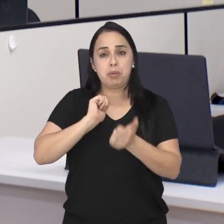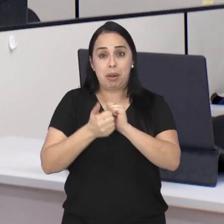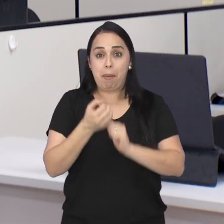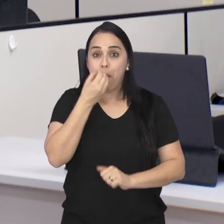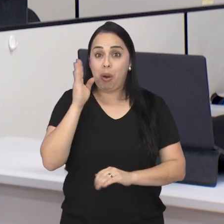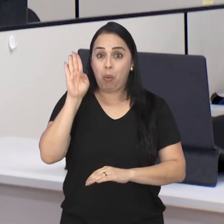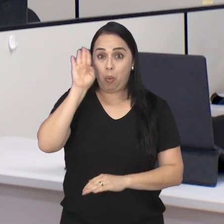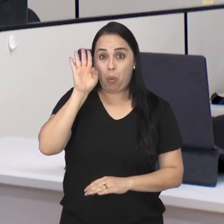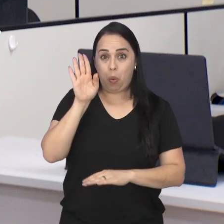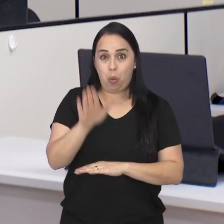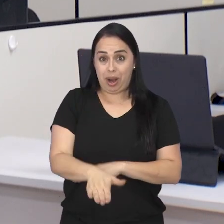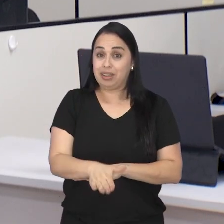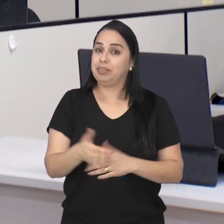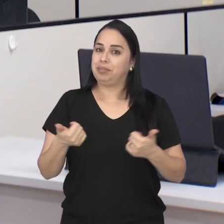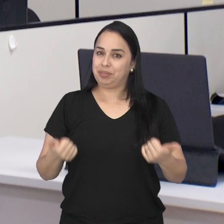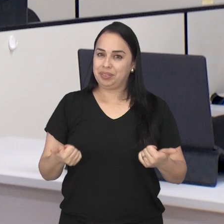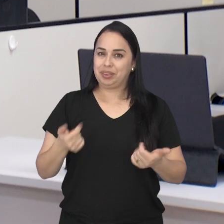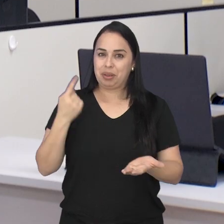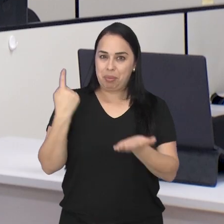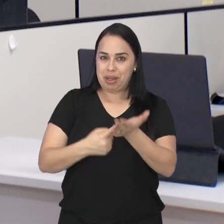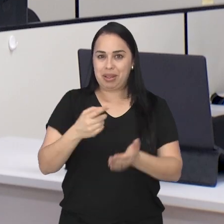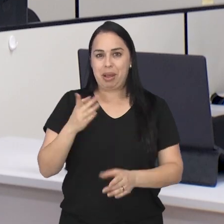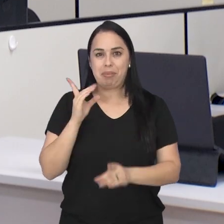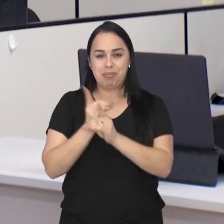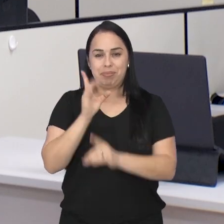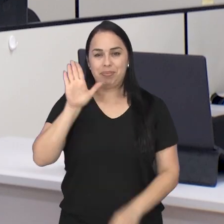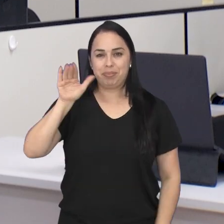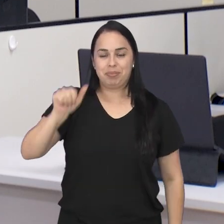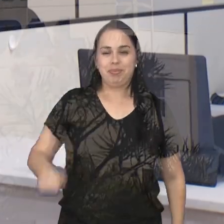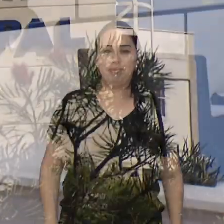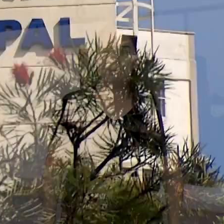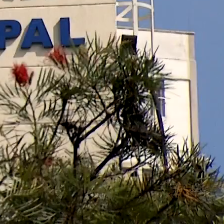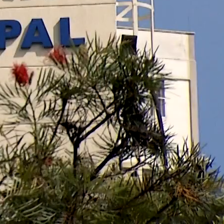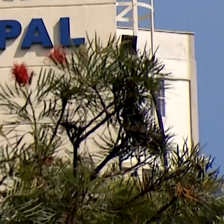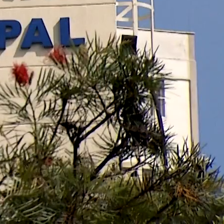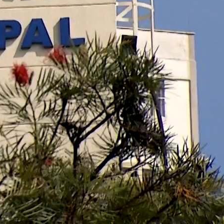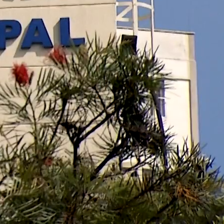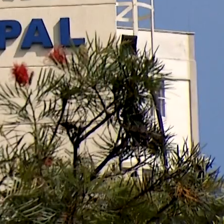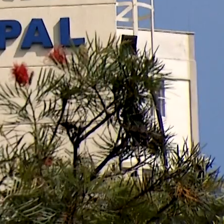para você a gente se encontra amanhã Combinado beijos tchau